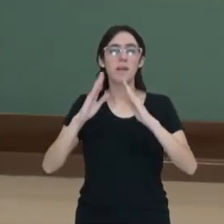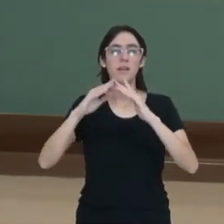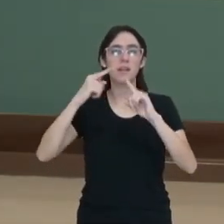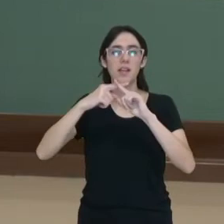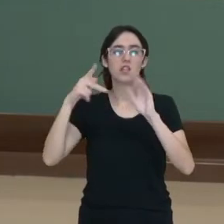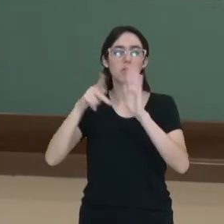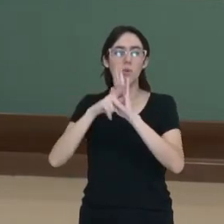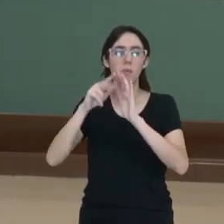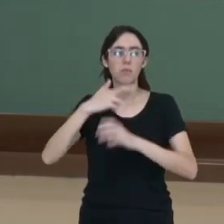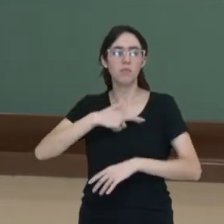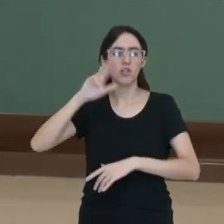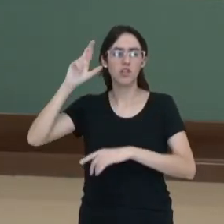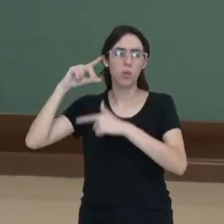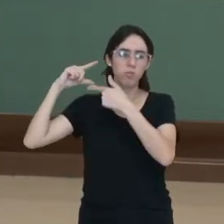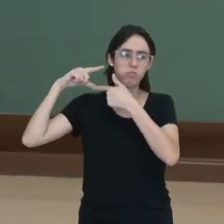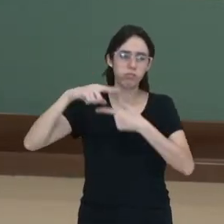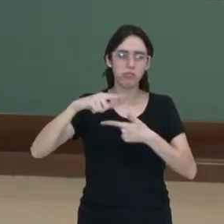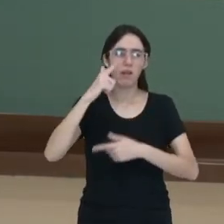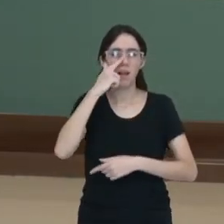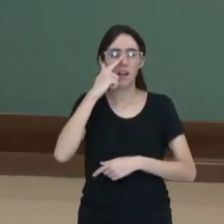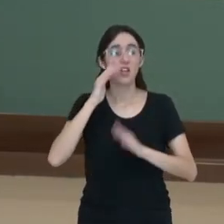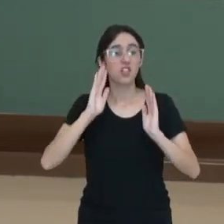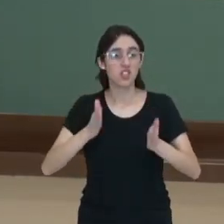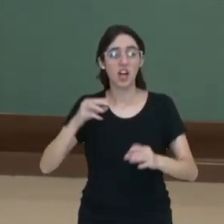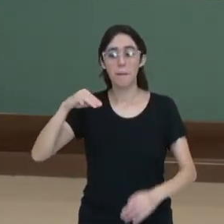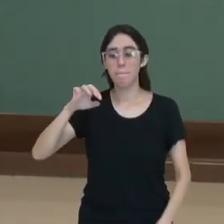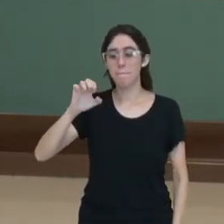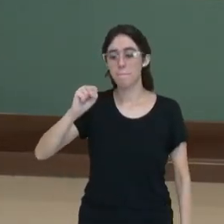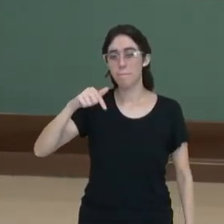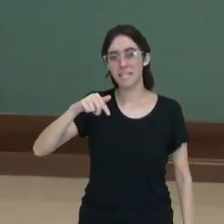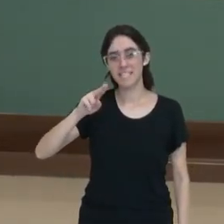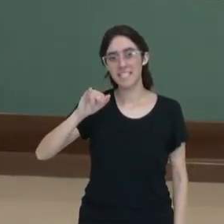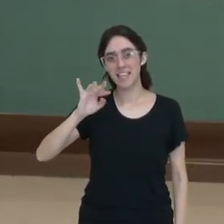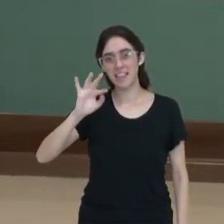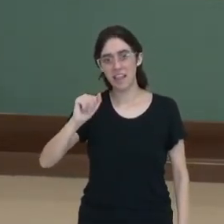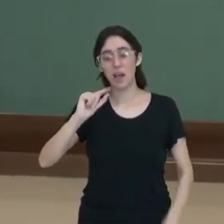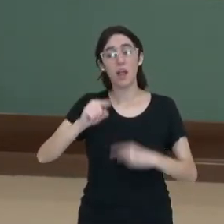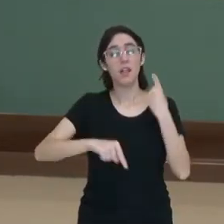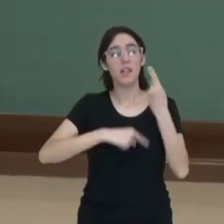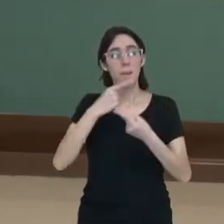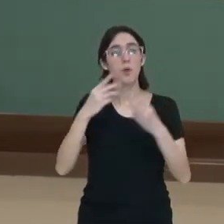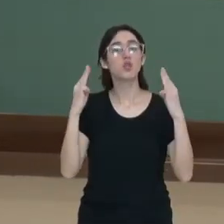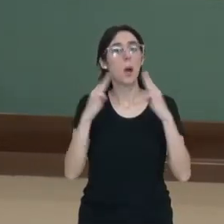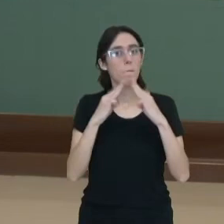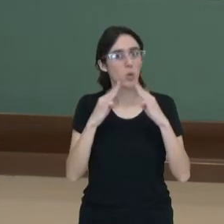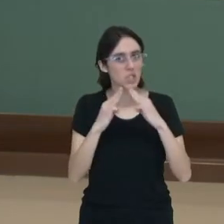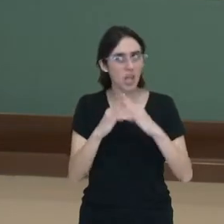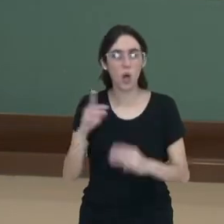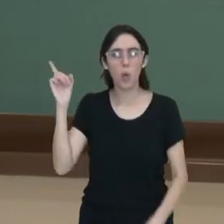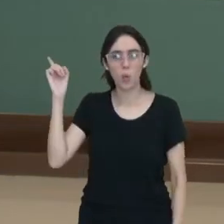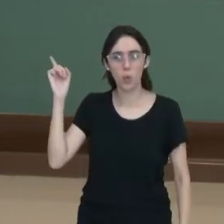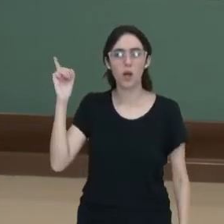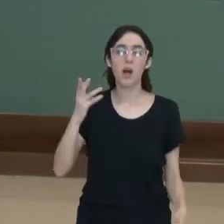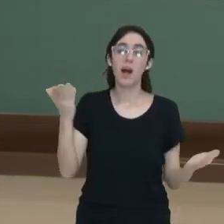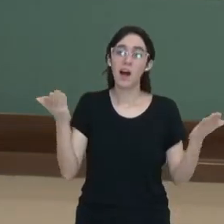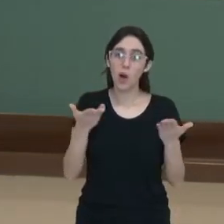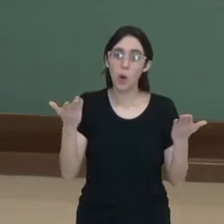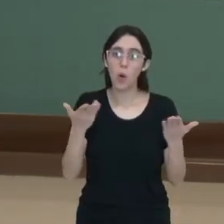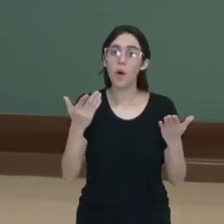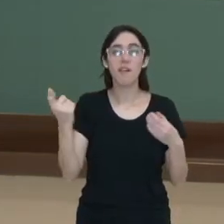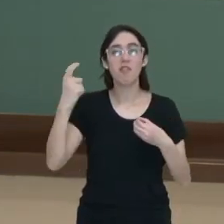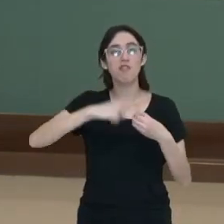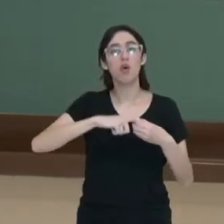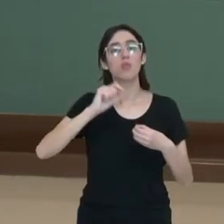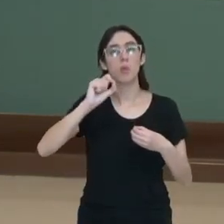grega, já foi uma mesquita, passou a ser um museu e atualmente ela voltou a ser uma